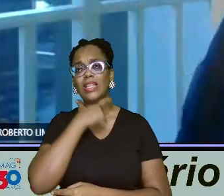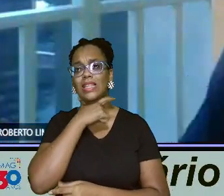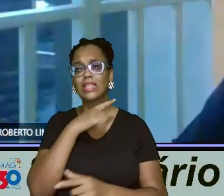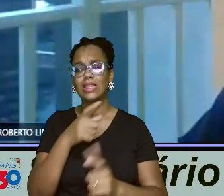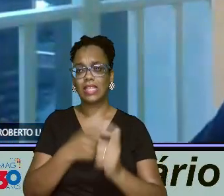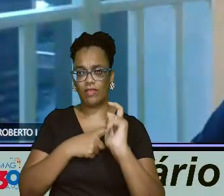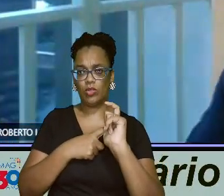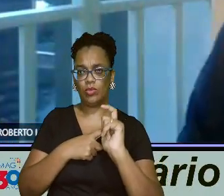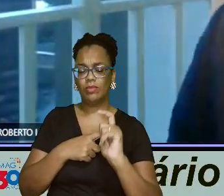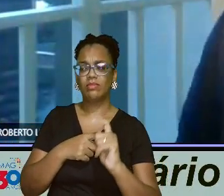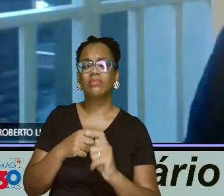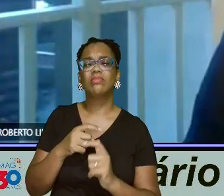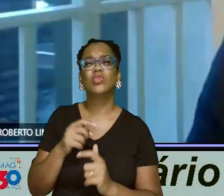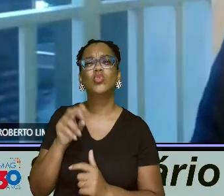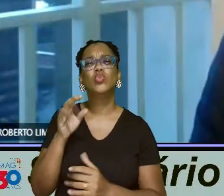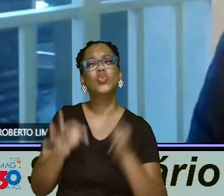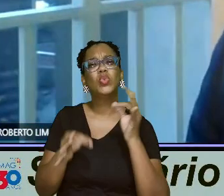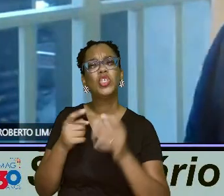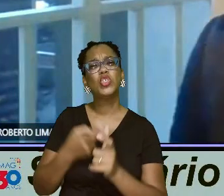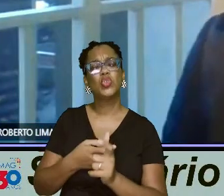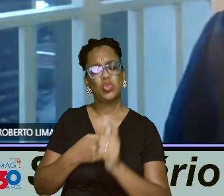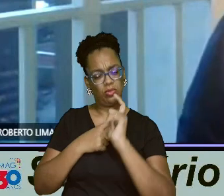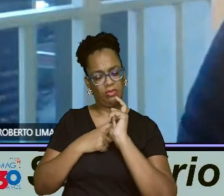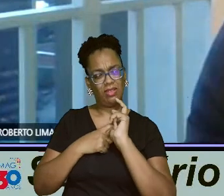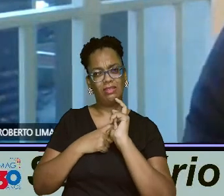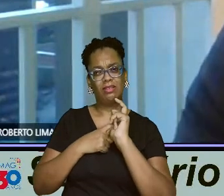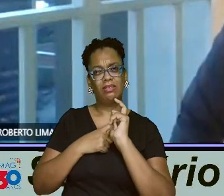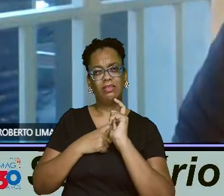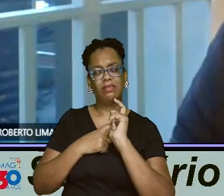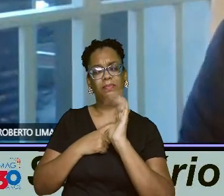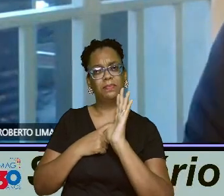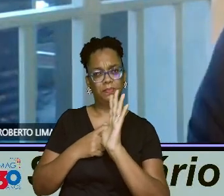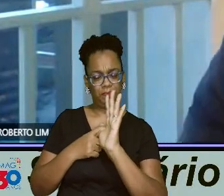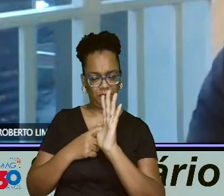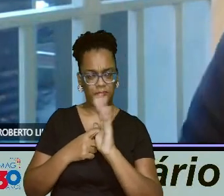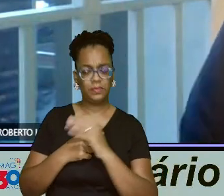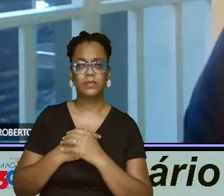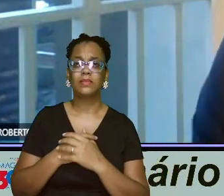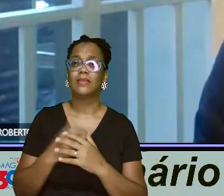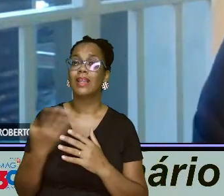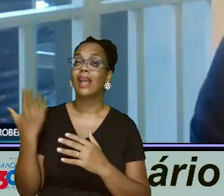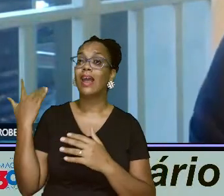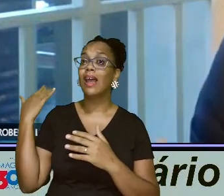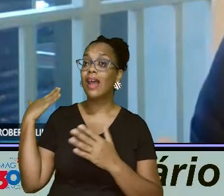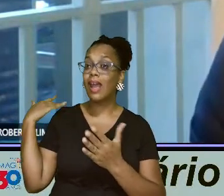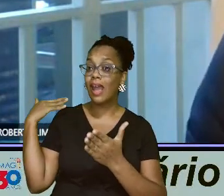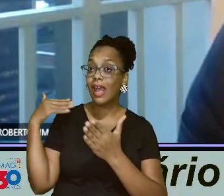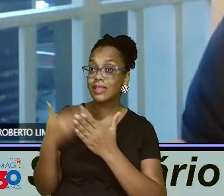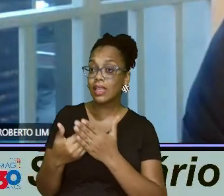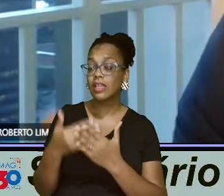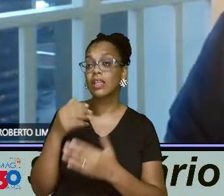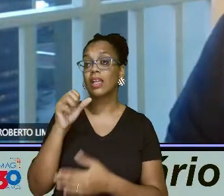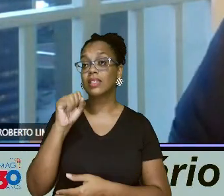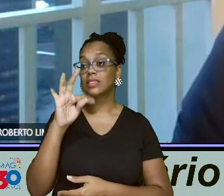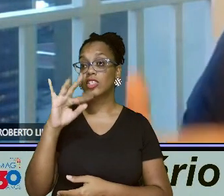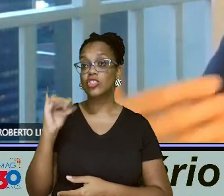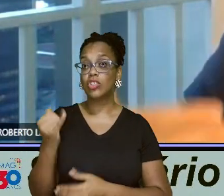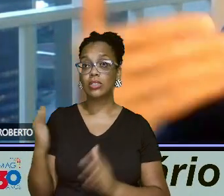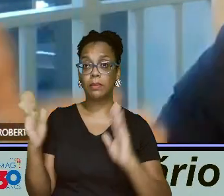Né? Até então, o STJ entendia que esse prazo não poderia ser automático. Né?